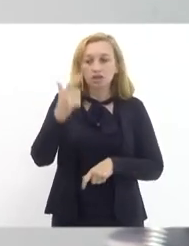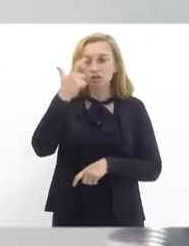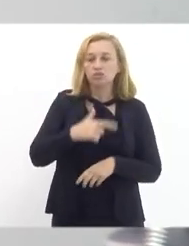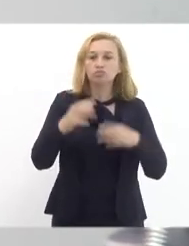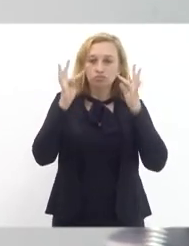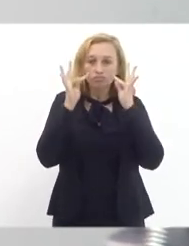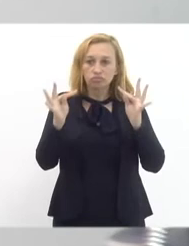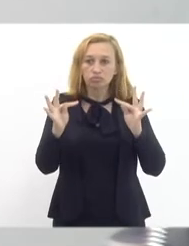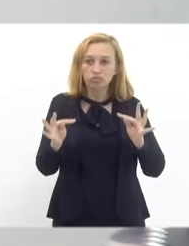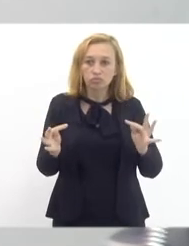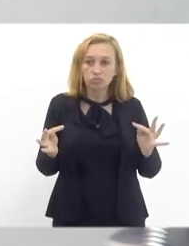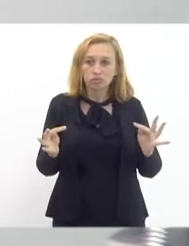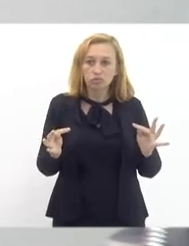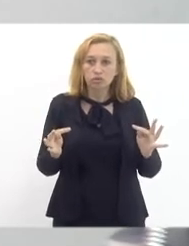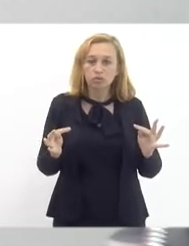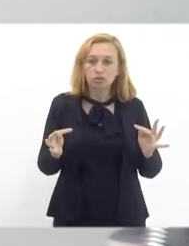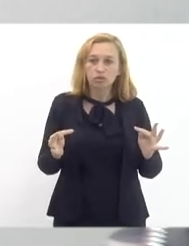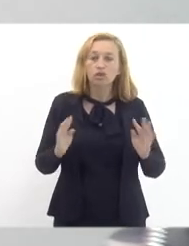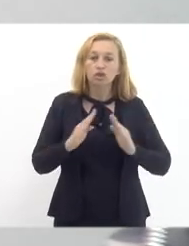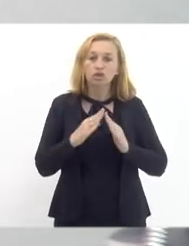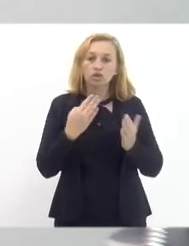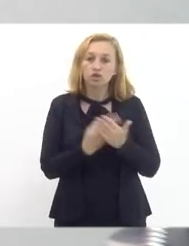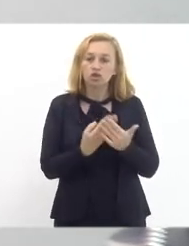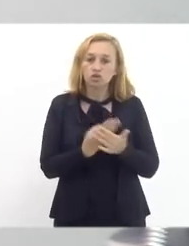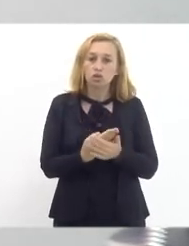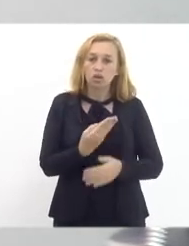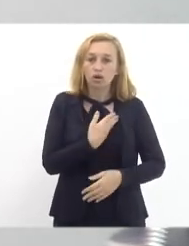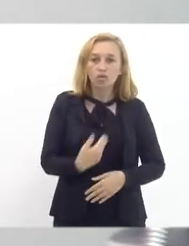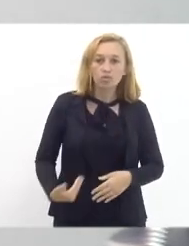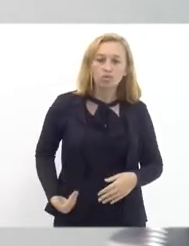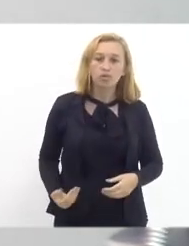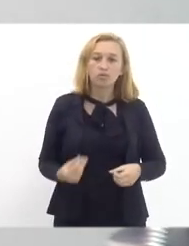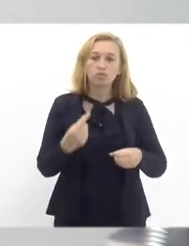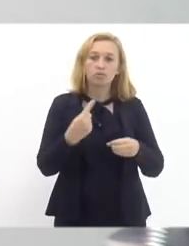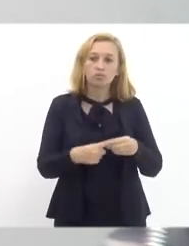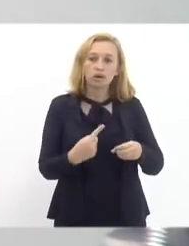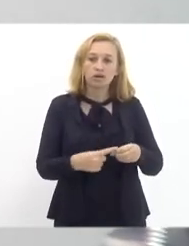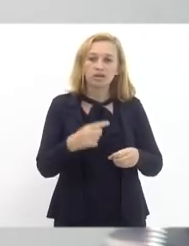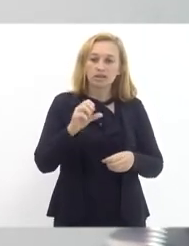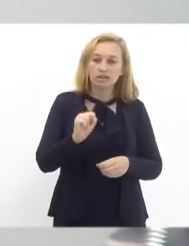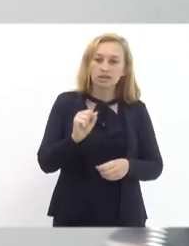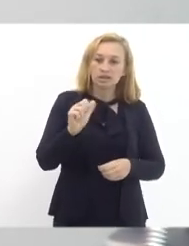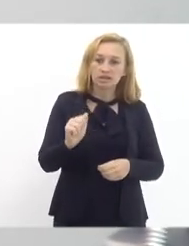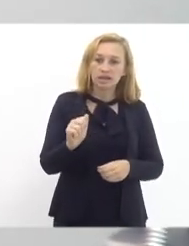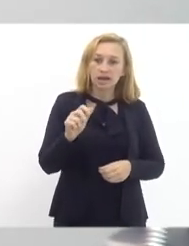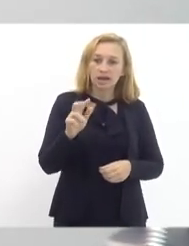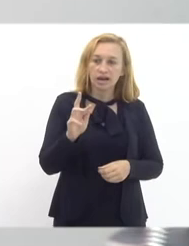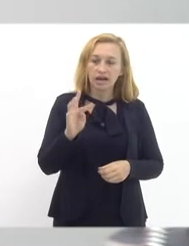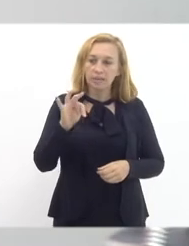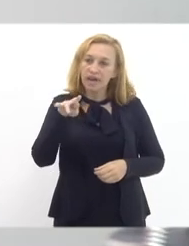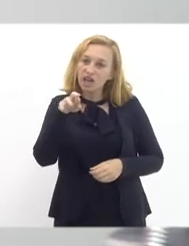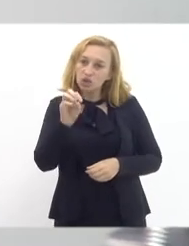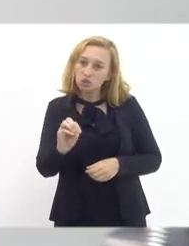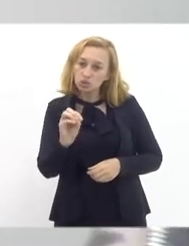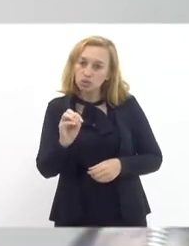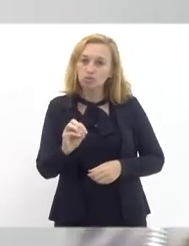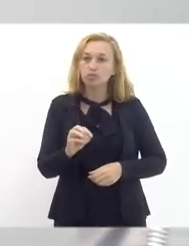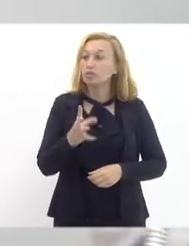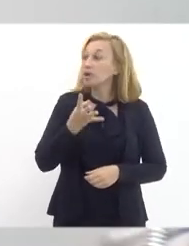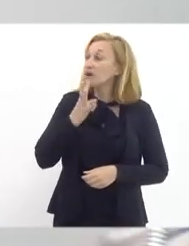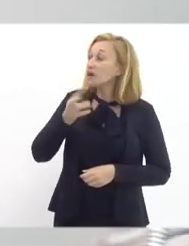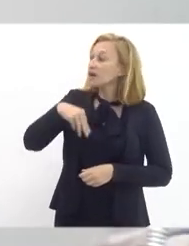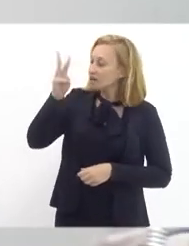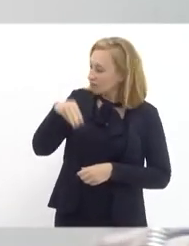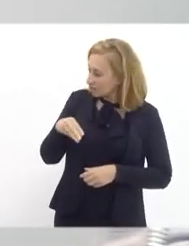testemunha disso, que eu sou fruto de escola pública do bairro de Sacramento, em São Gonçalo, para quem conhece, do Elisa